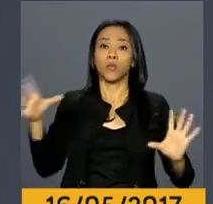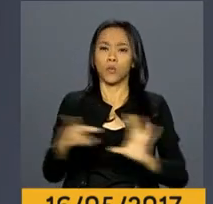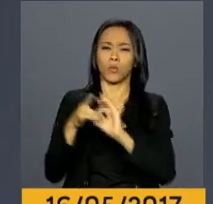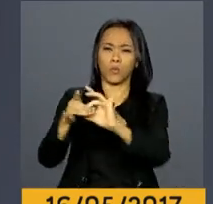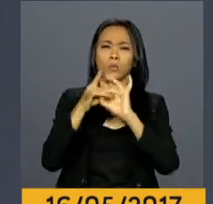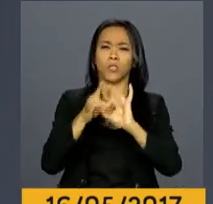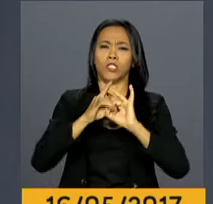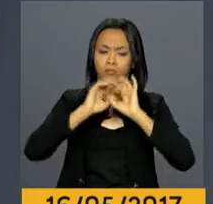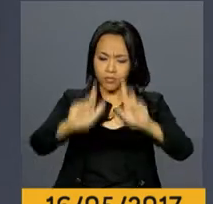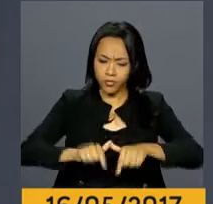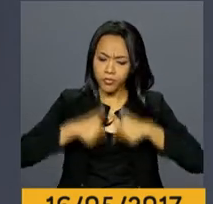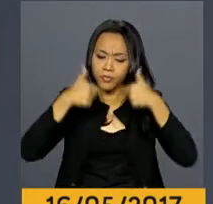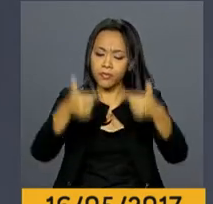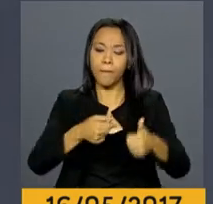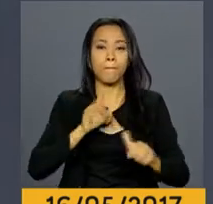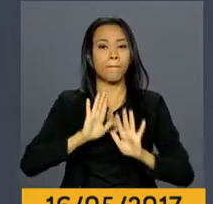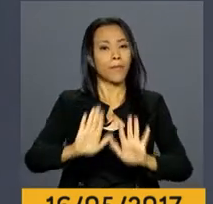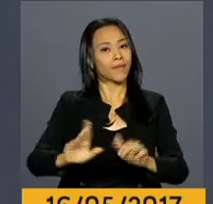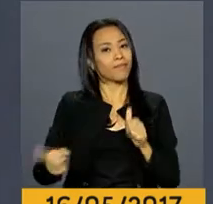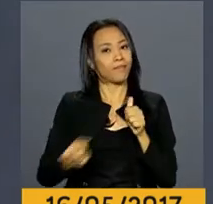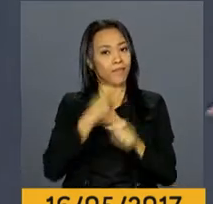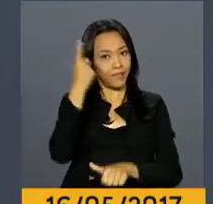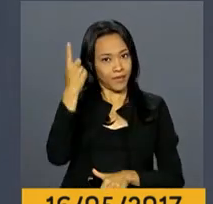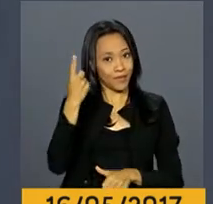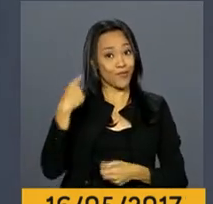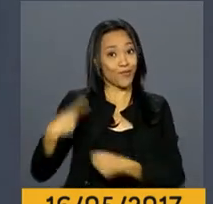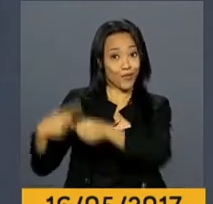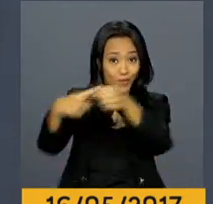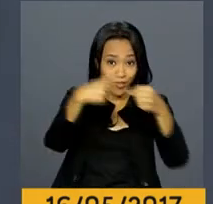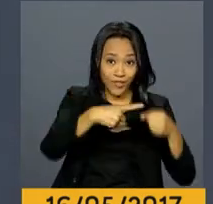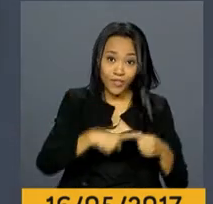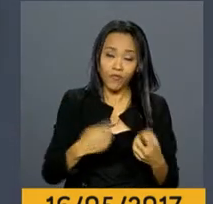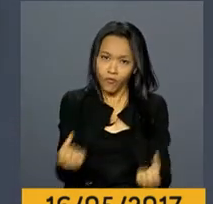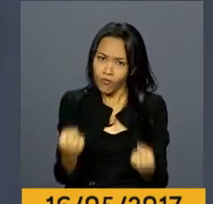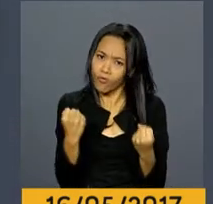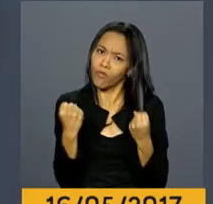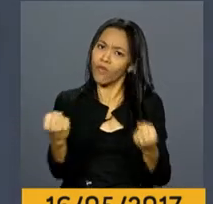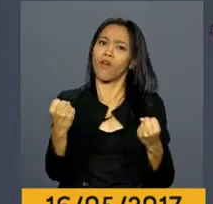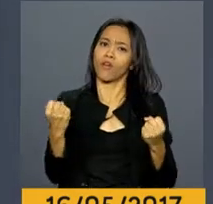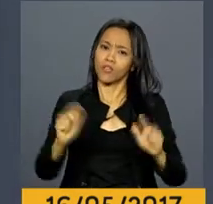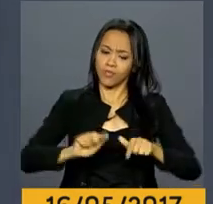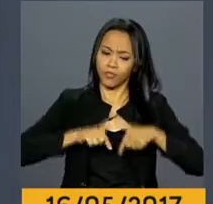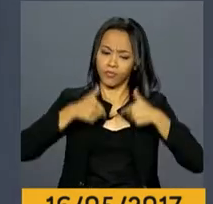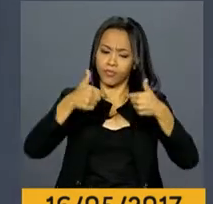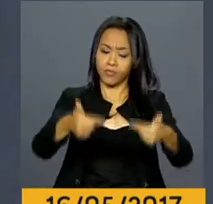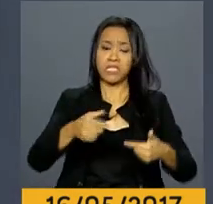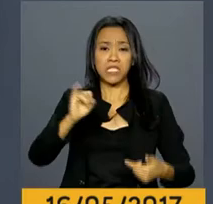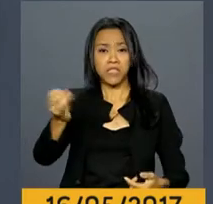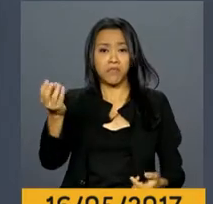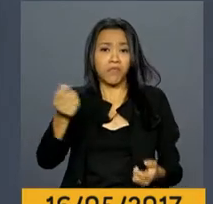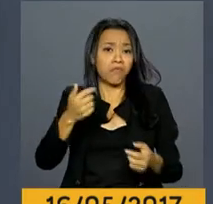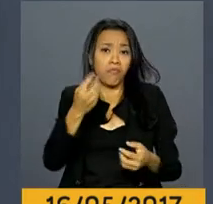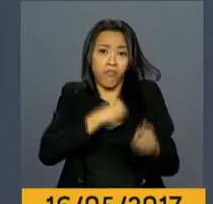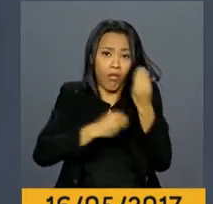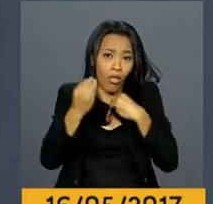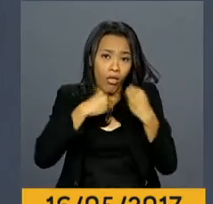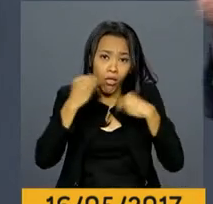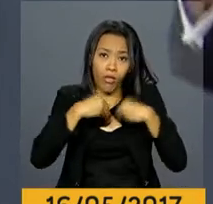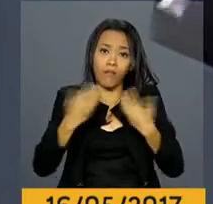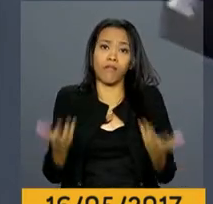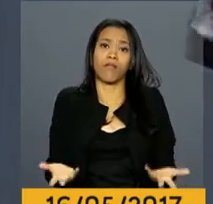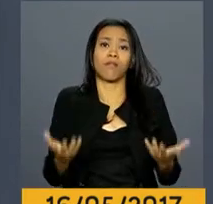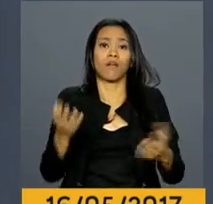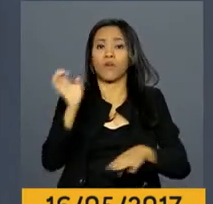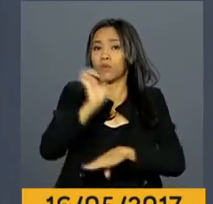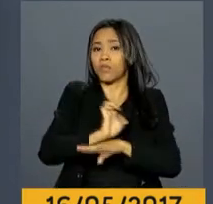é preciso que, em primeiro lugar, os municípios sejam fortalecidos. Se os municípios não forem fortes, o